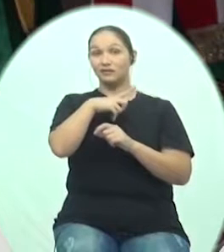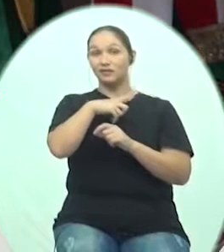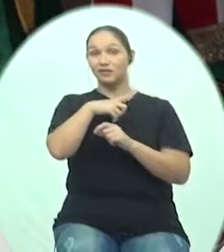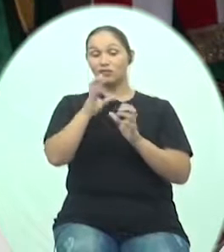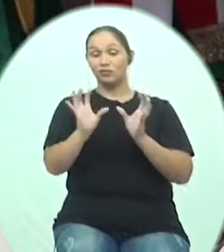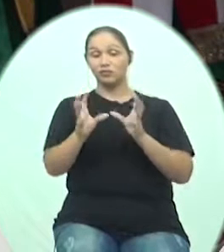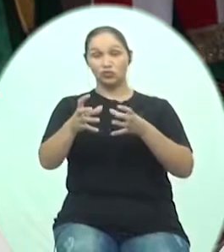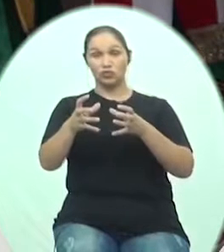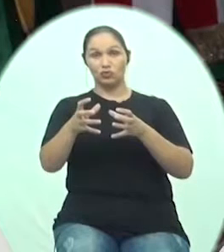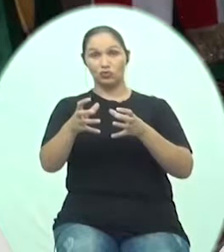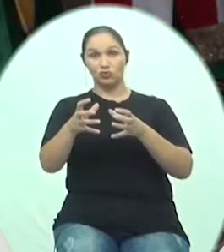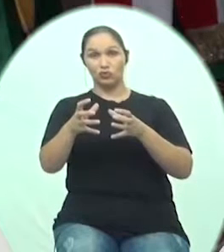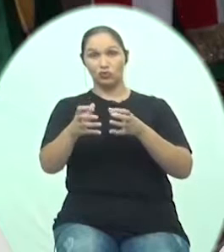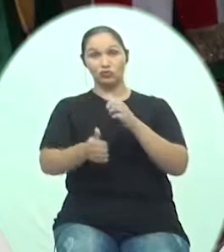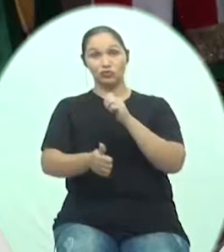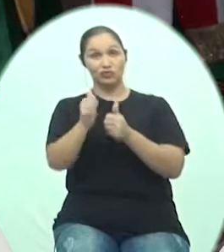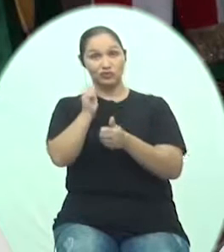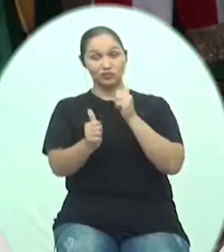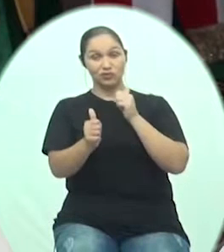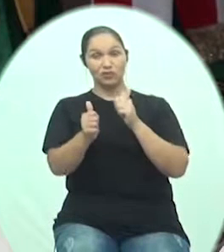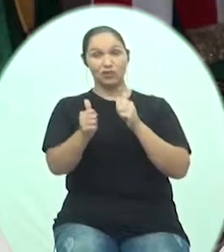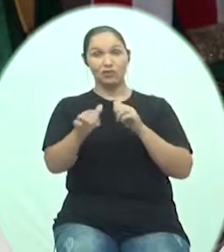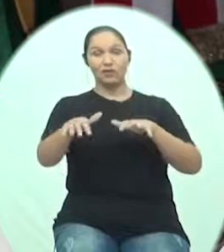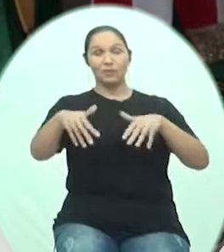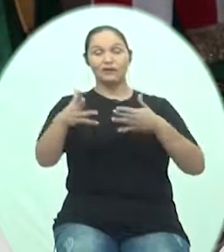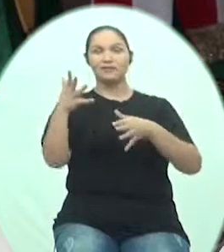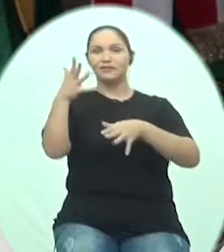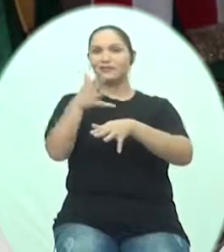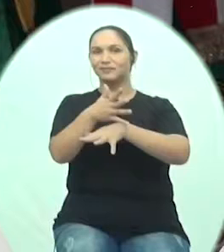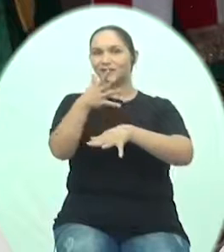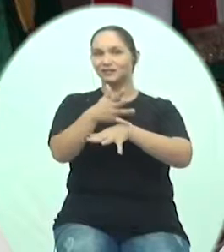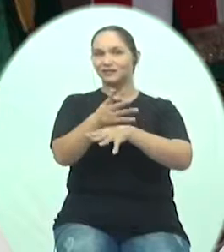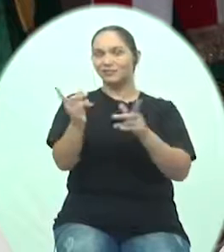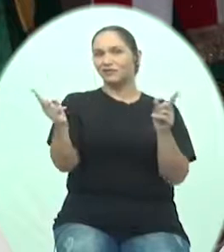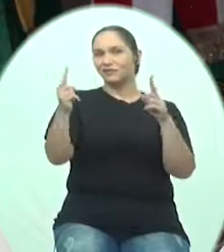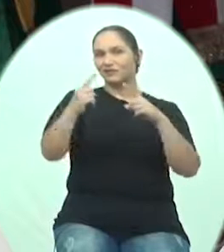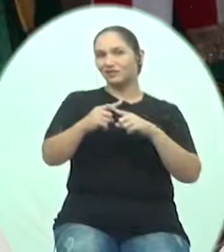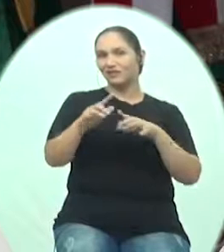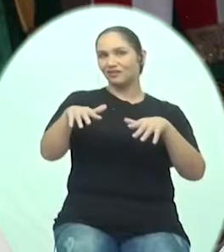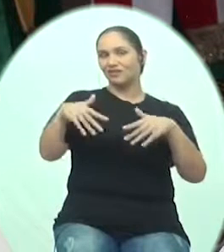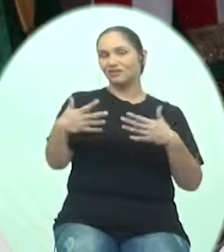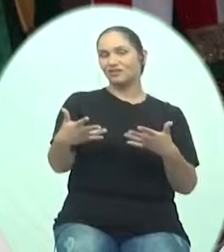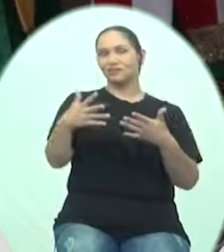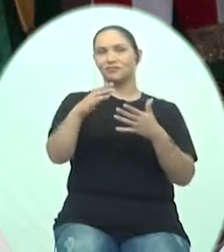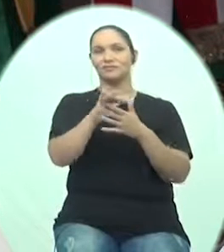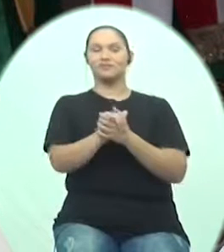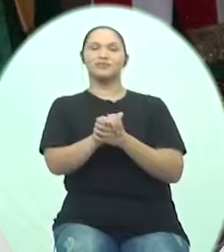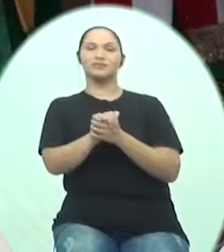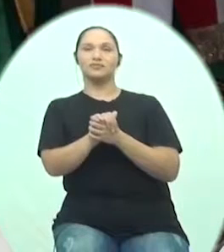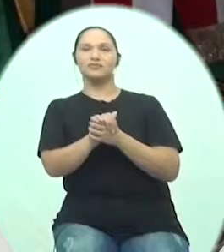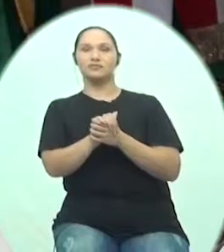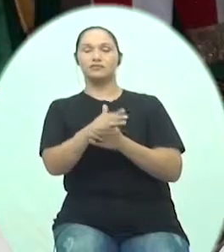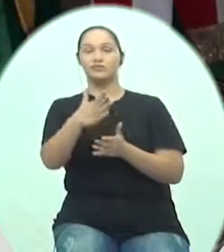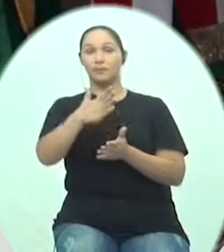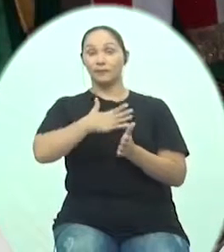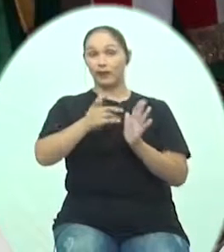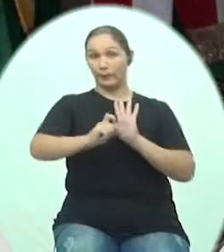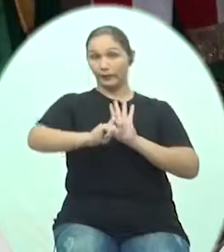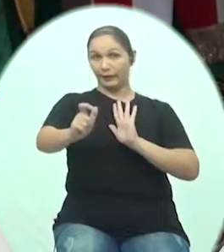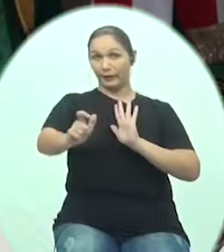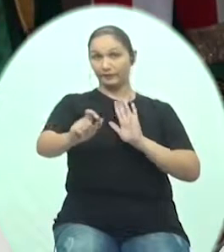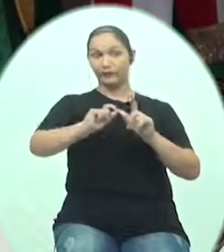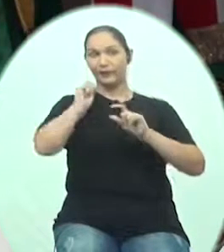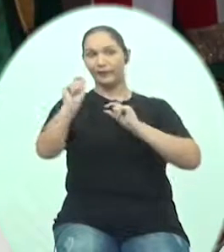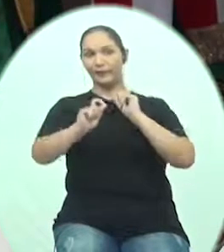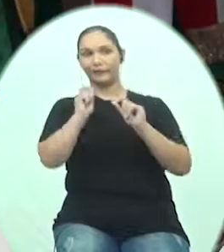B a maior empresa de crisciuma é a Associação dos submercados e na minha opinião